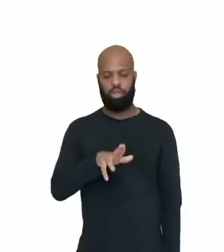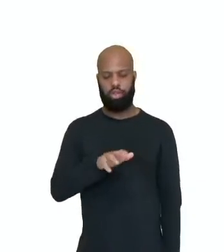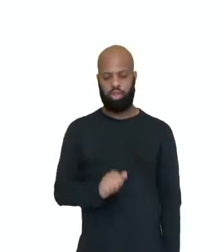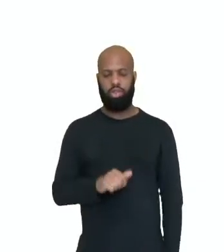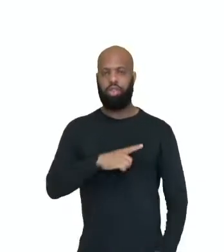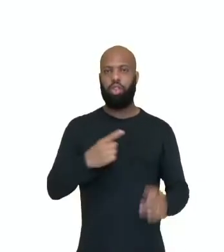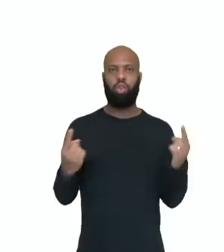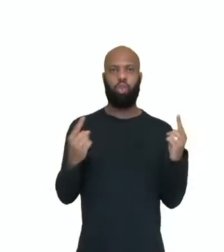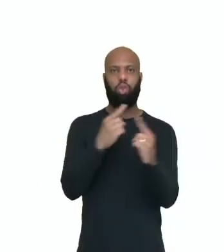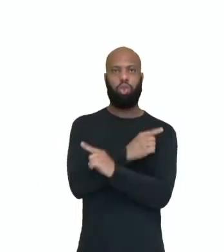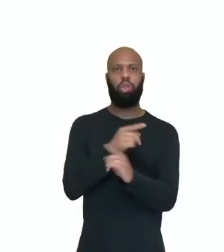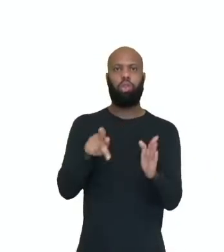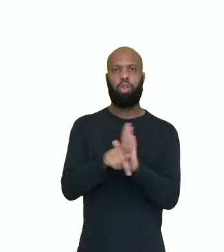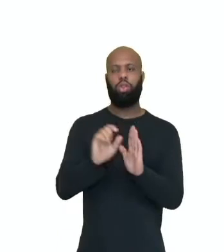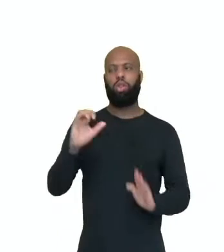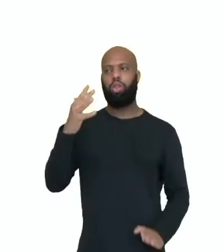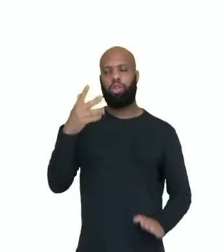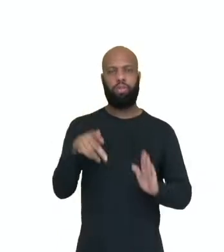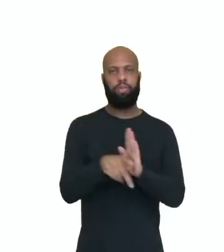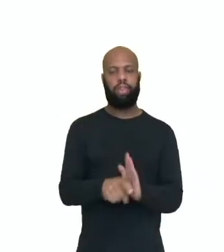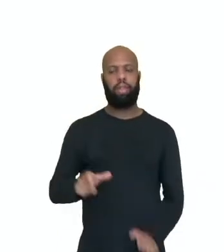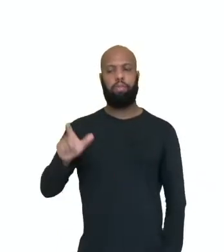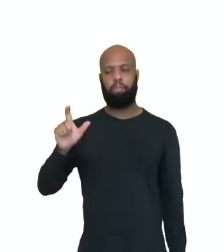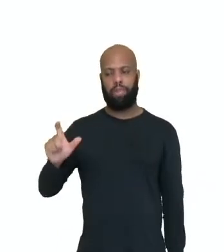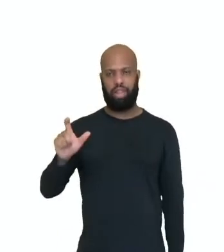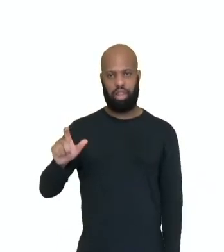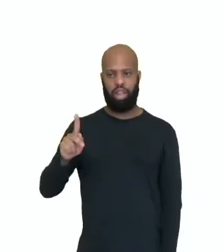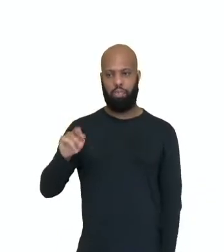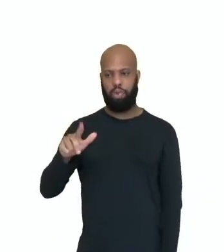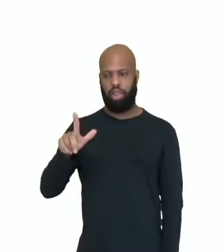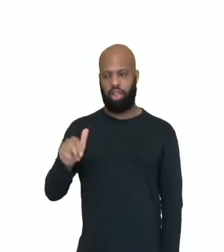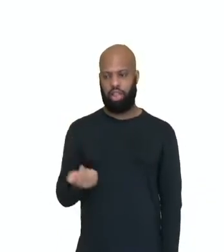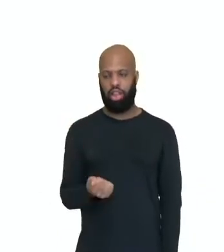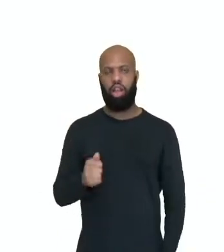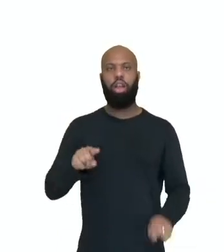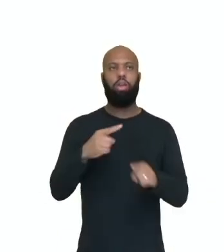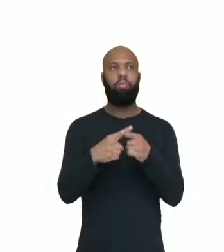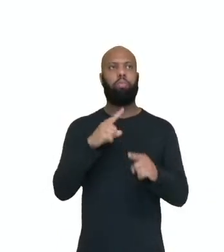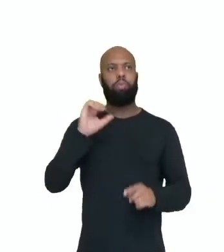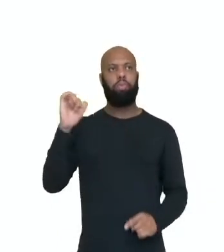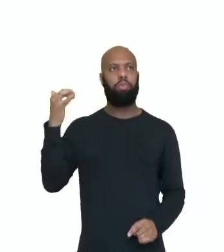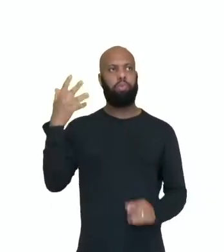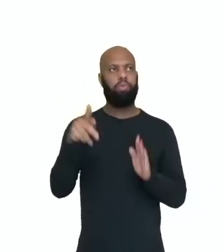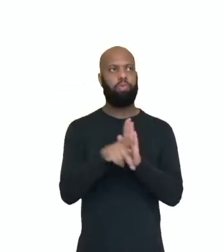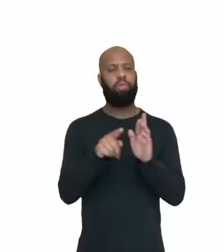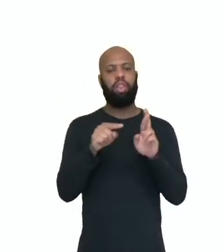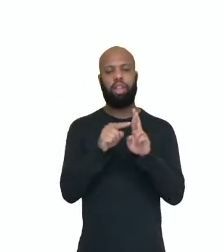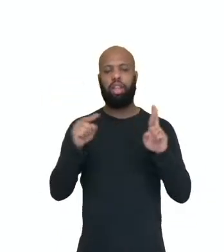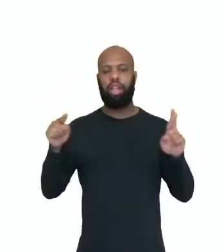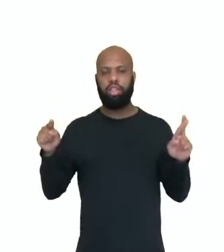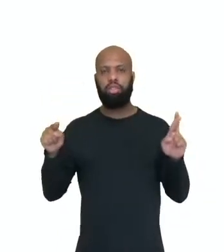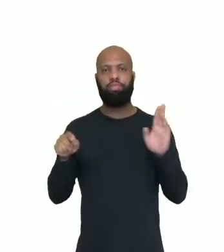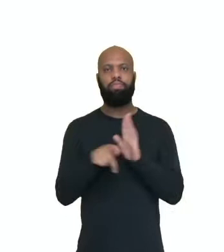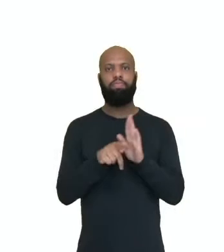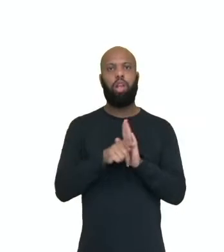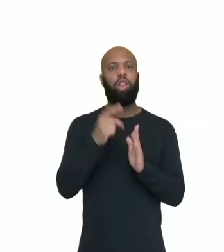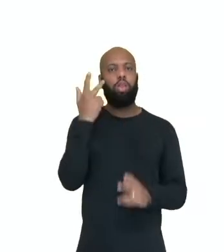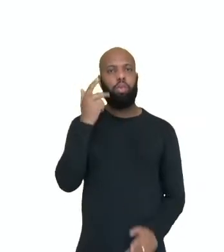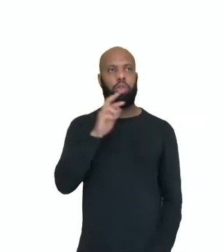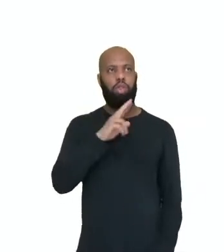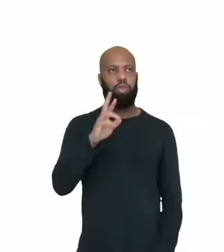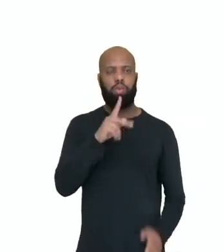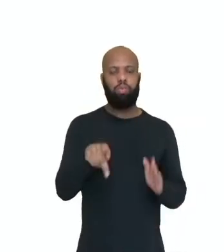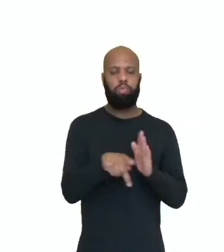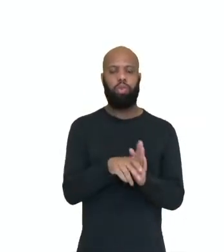ao que acontece nas pilhas, isto é, a eletrólise ocorre por meio de uma reação não espontânea de